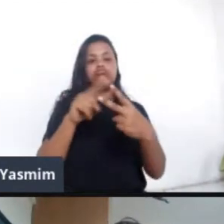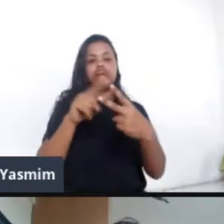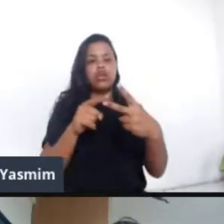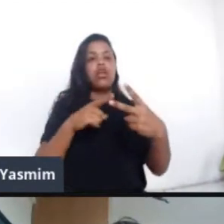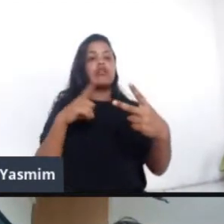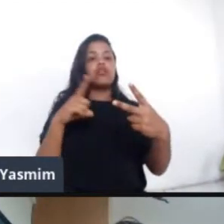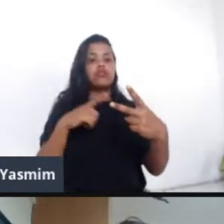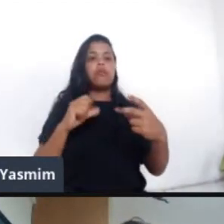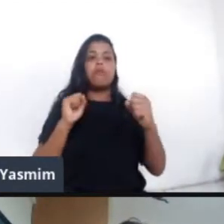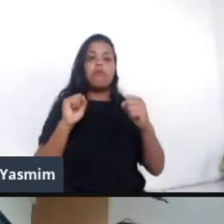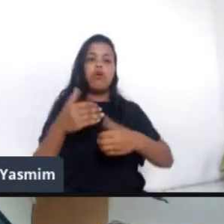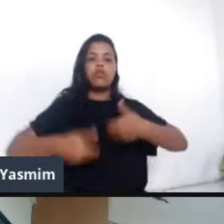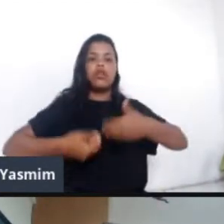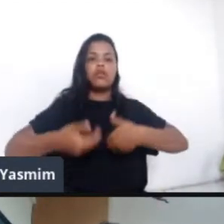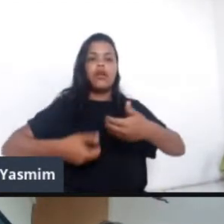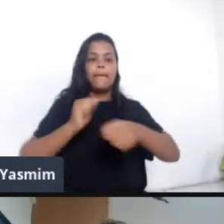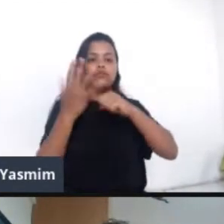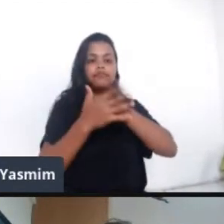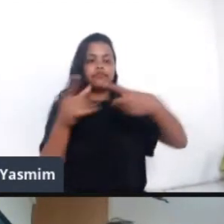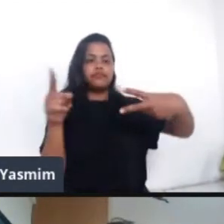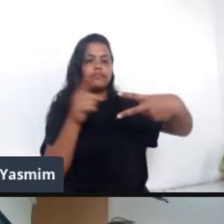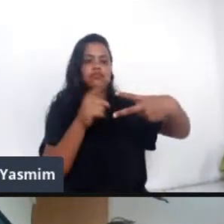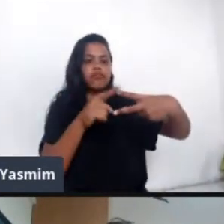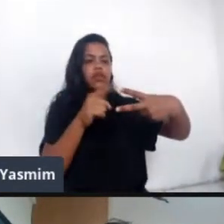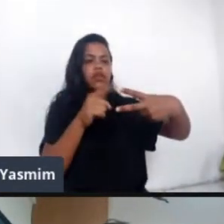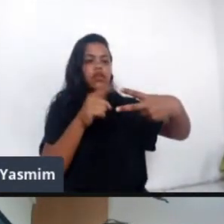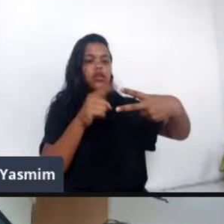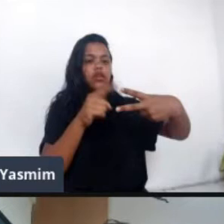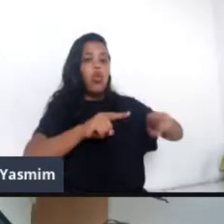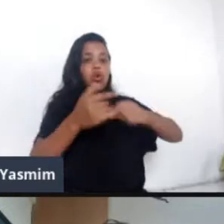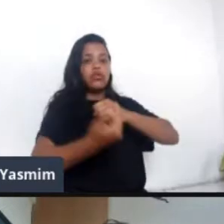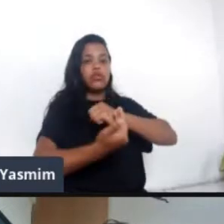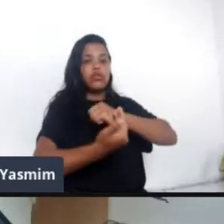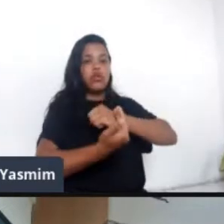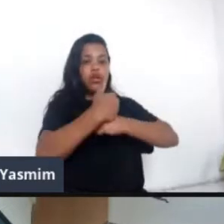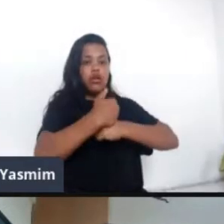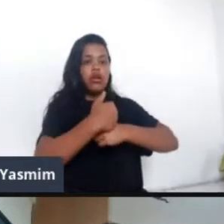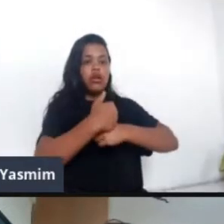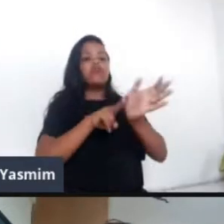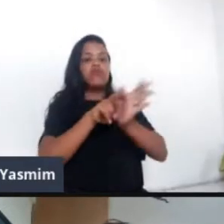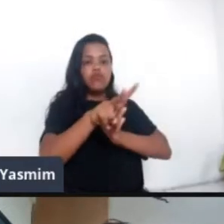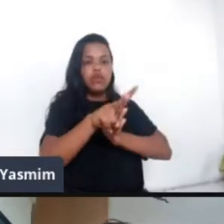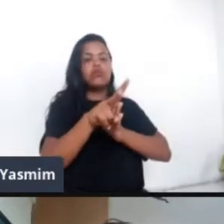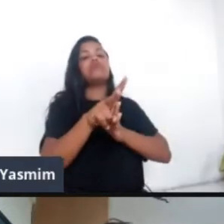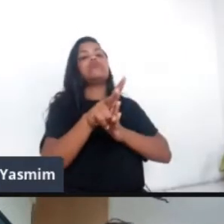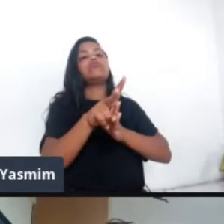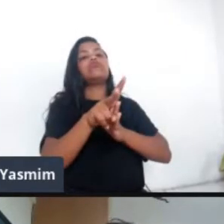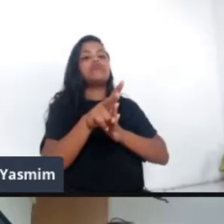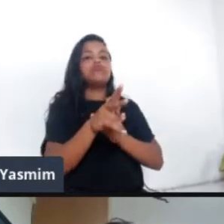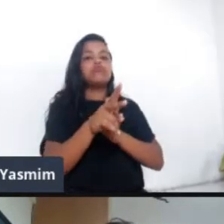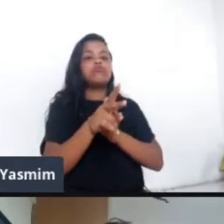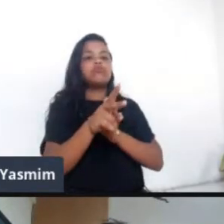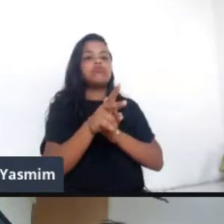que impedem a entrada do SARS-CoV-2 para dentro, no interior da célula,